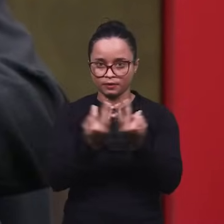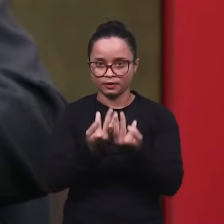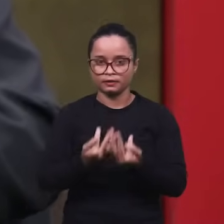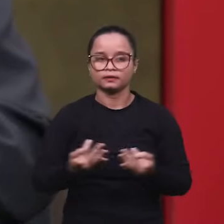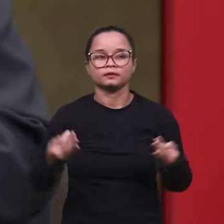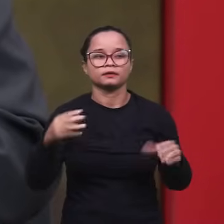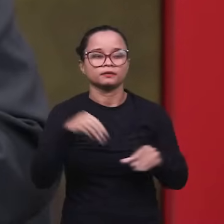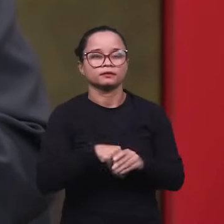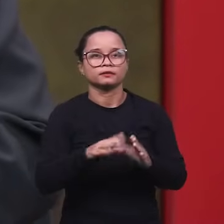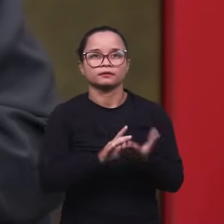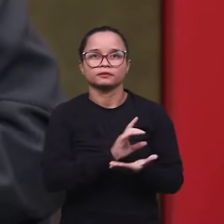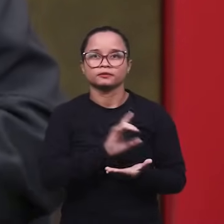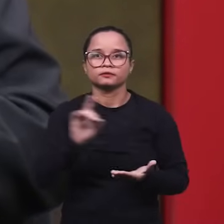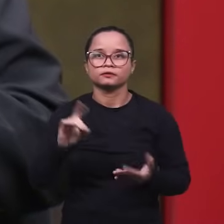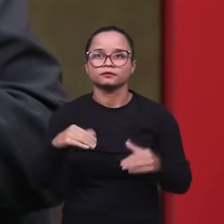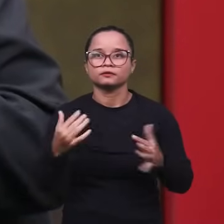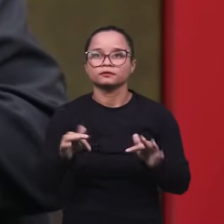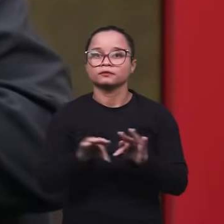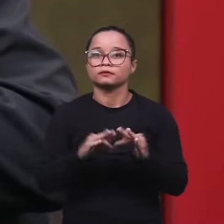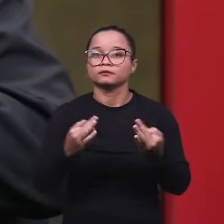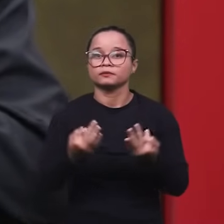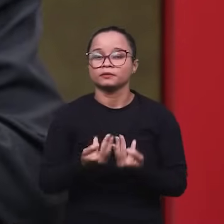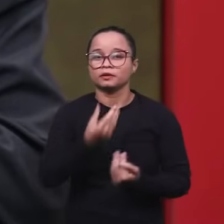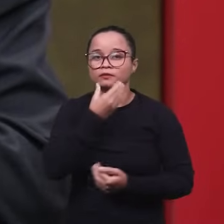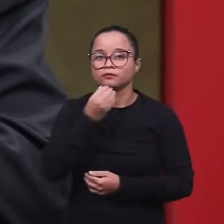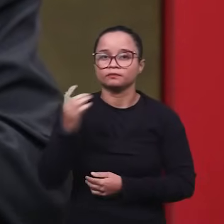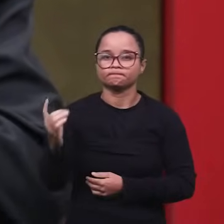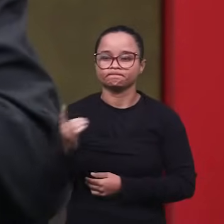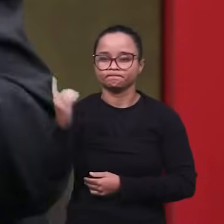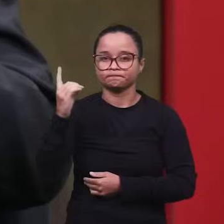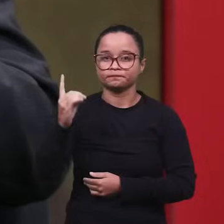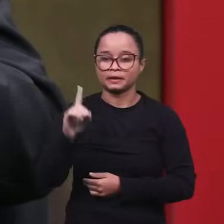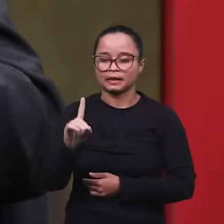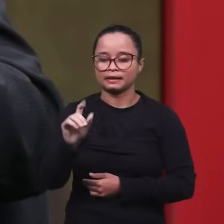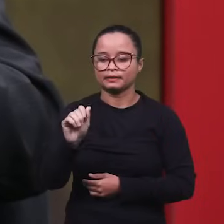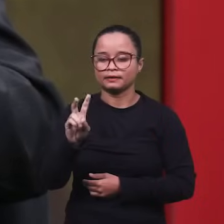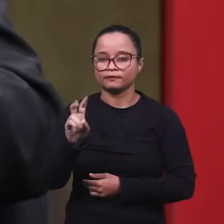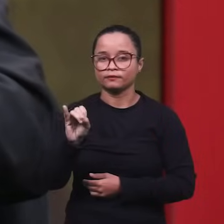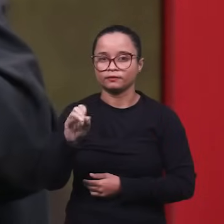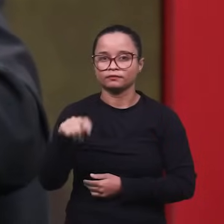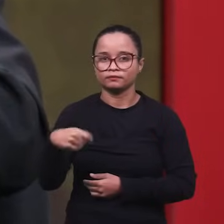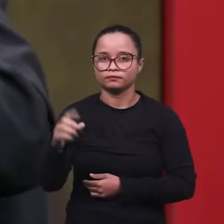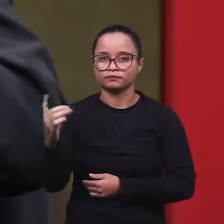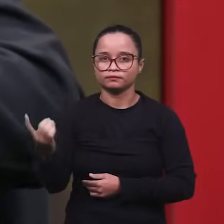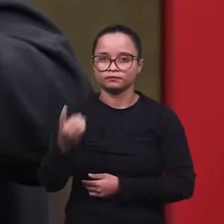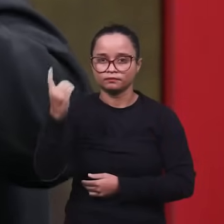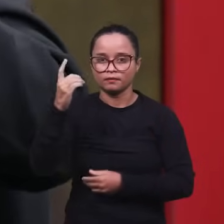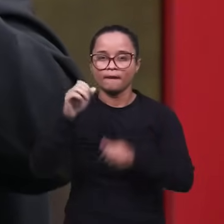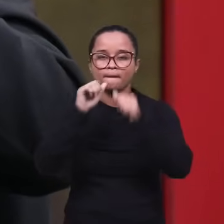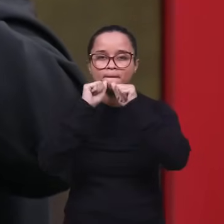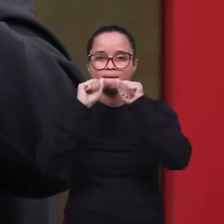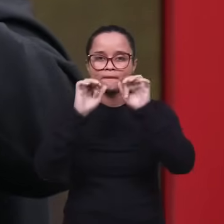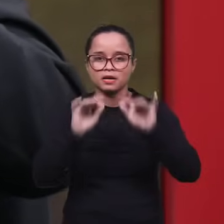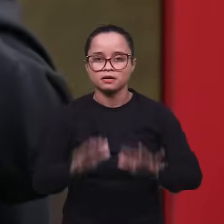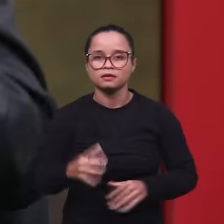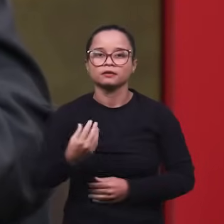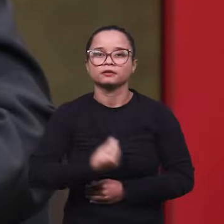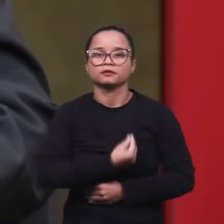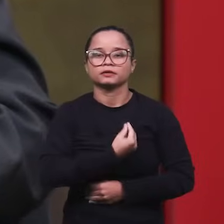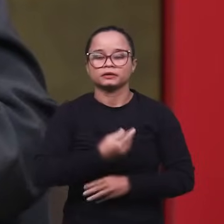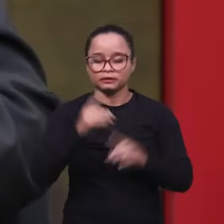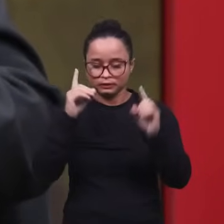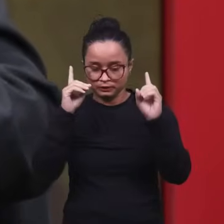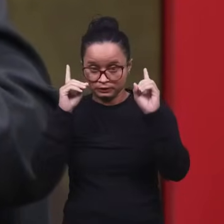Bíblia. E hoje nós vamos falar um pouco sobre a família de Davi, né? O que Davi viveu de bênção, o que Davi viveu que